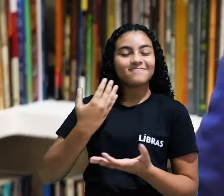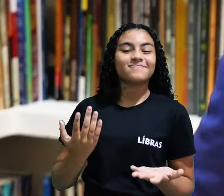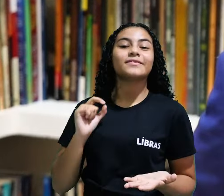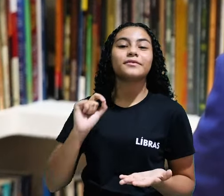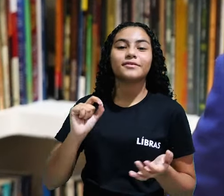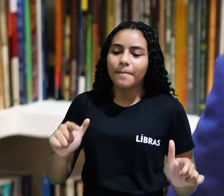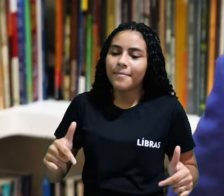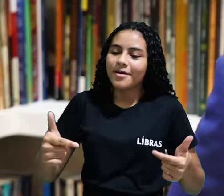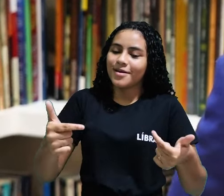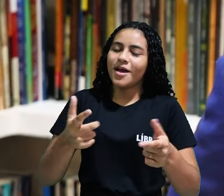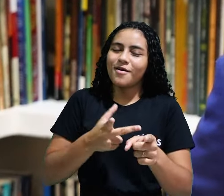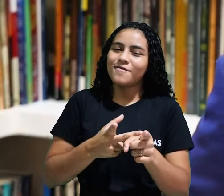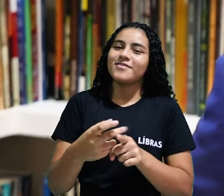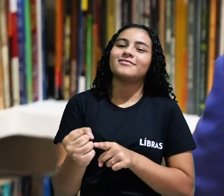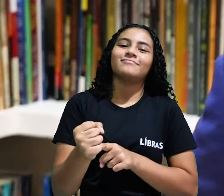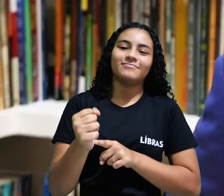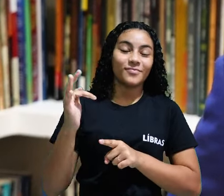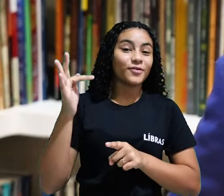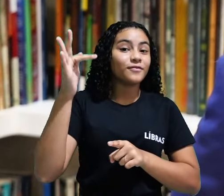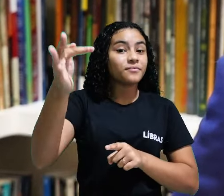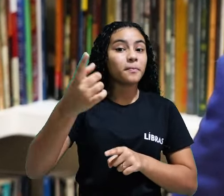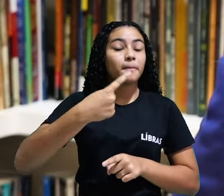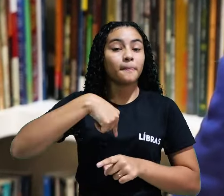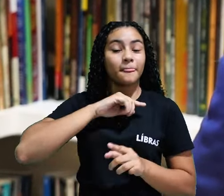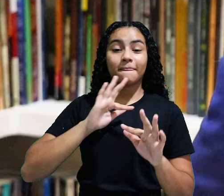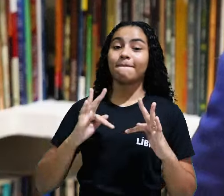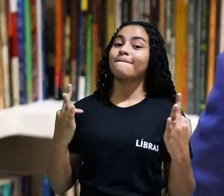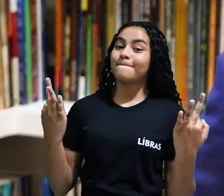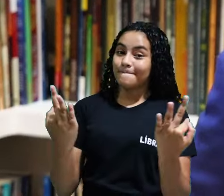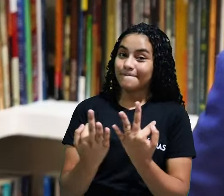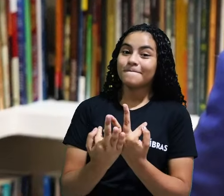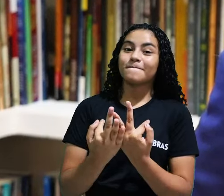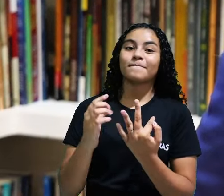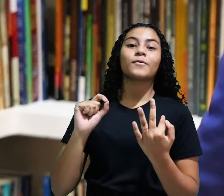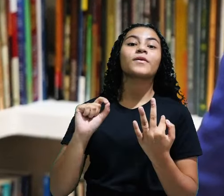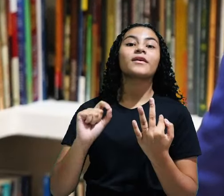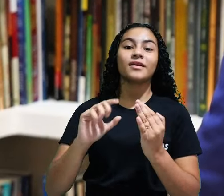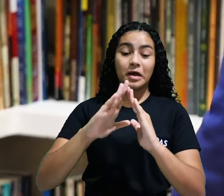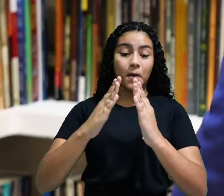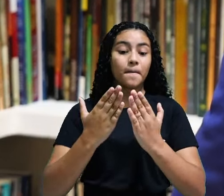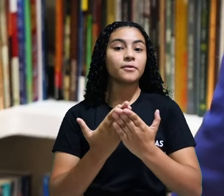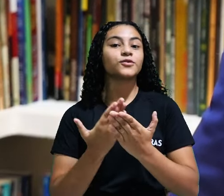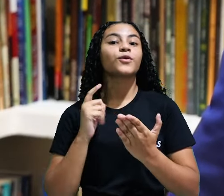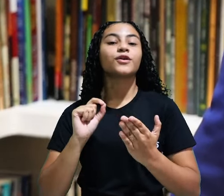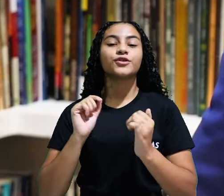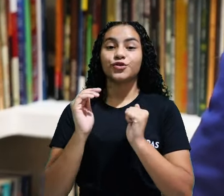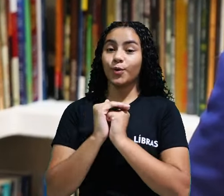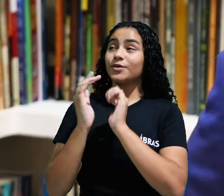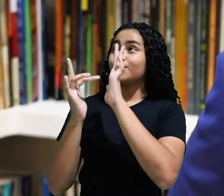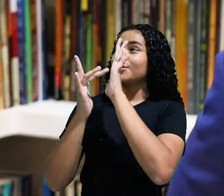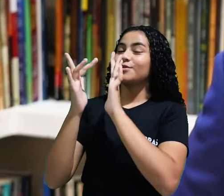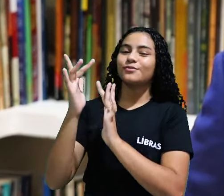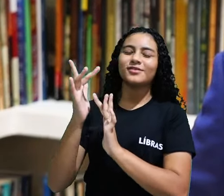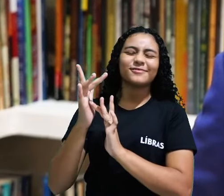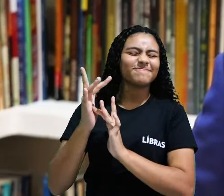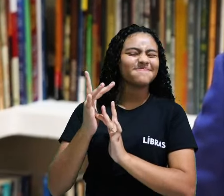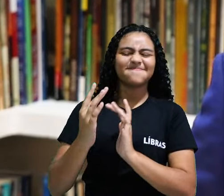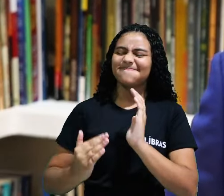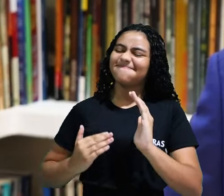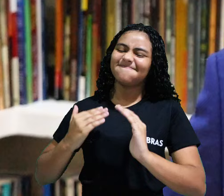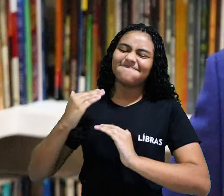as que enfrentariam no futuro. Nossa família, na escola de oração de Jesus, será